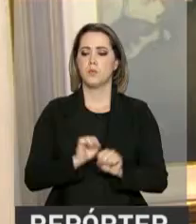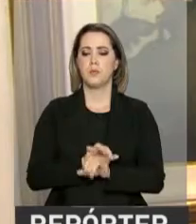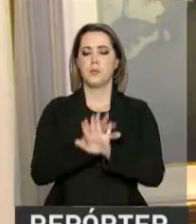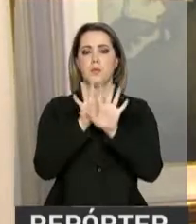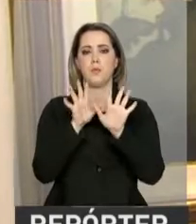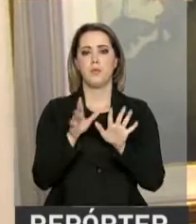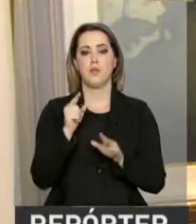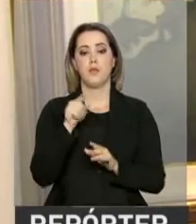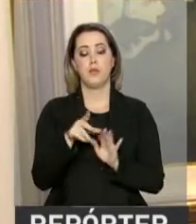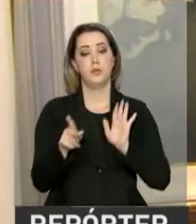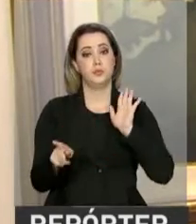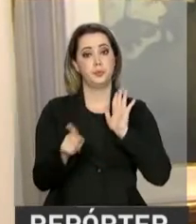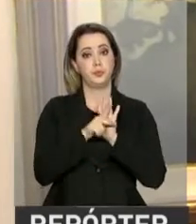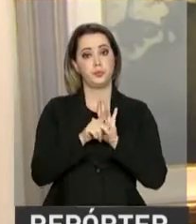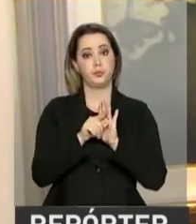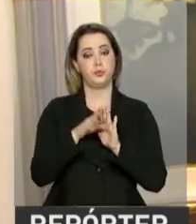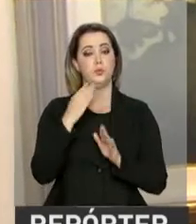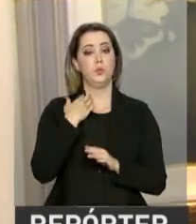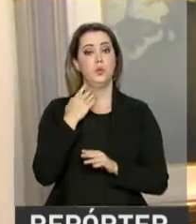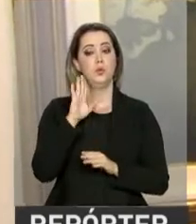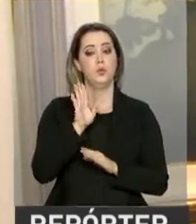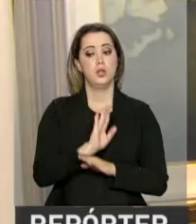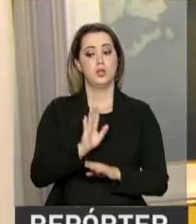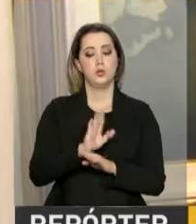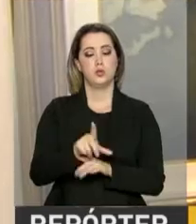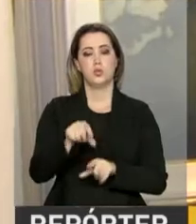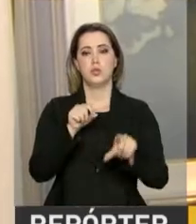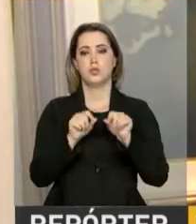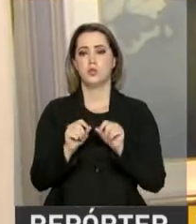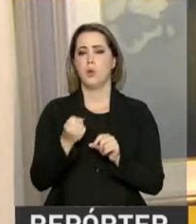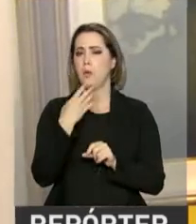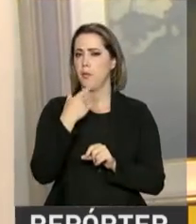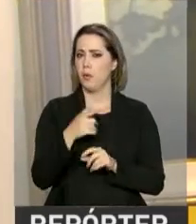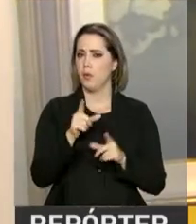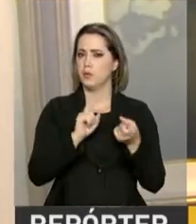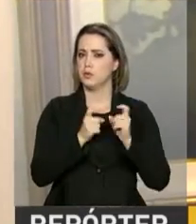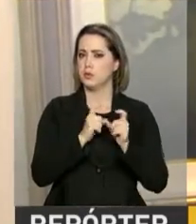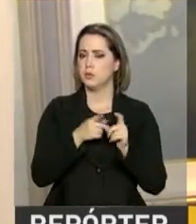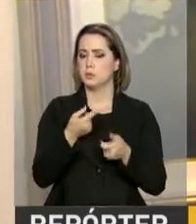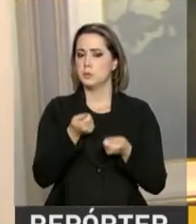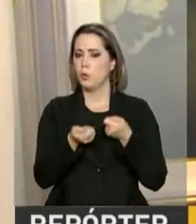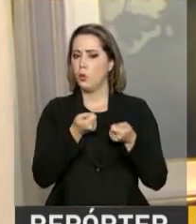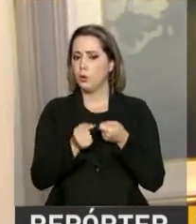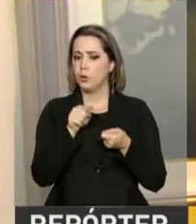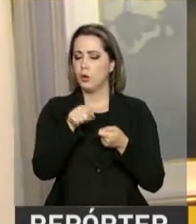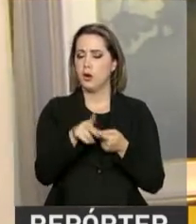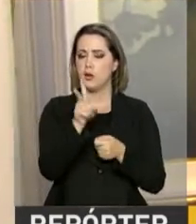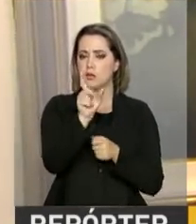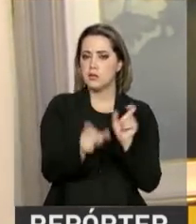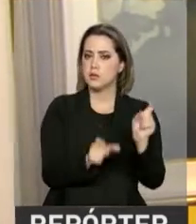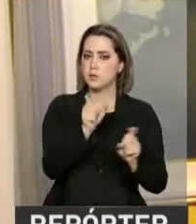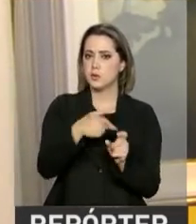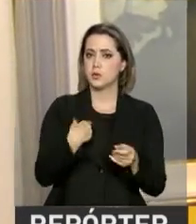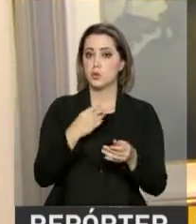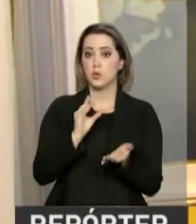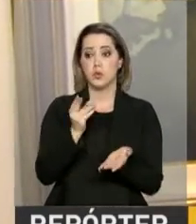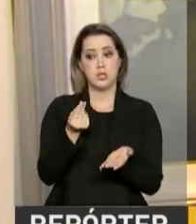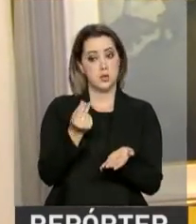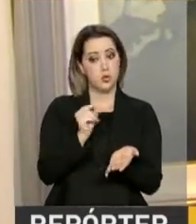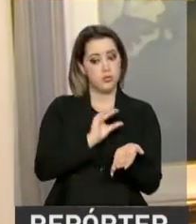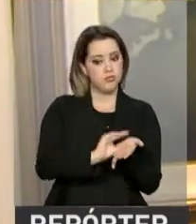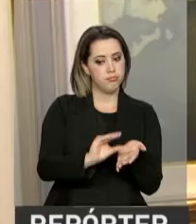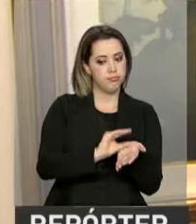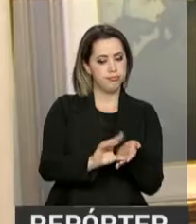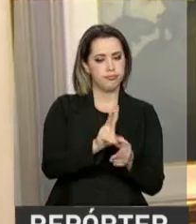transparência. O papel do banco é ajudar a escolher bons gestores, monitorar esses gestores e aportar recursos para que